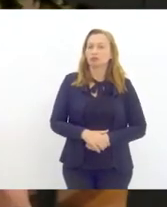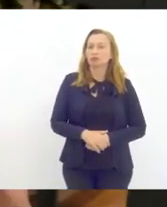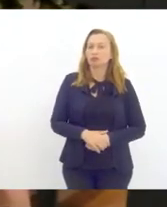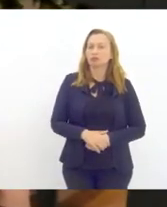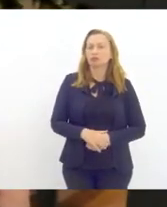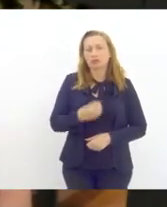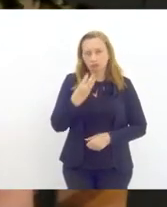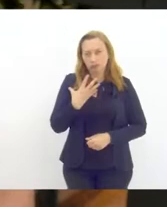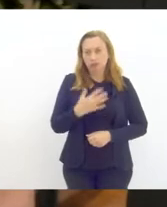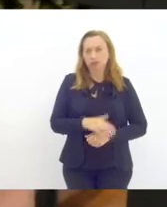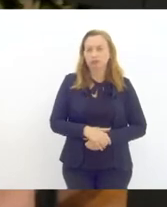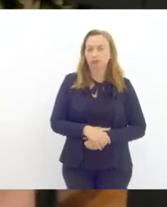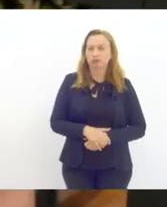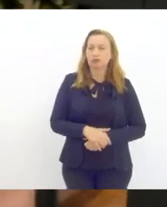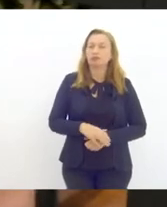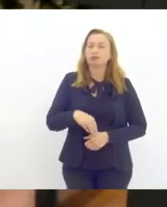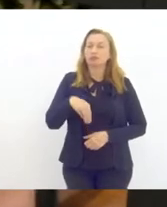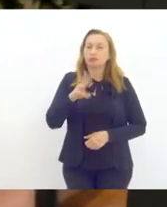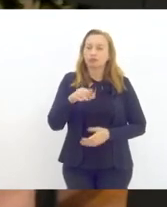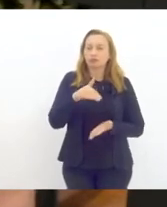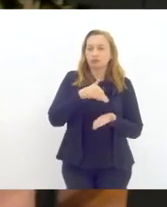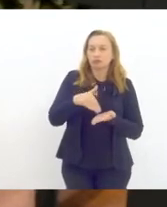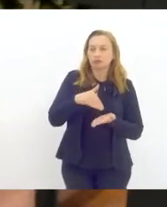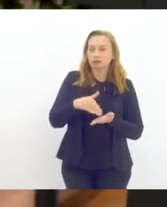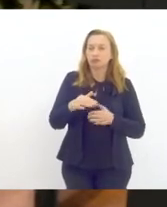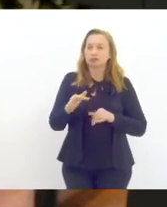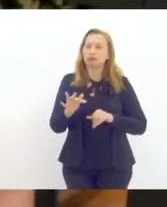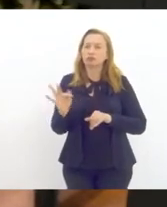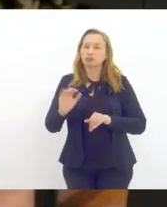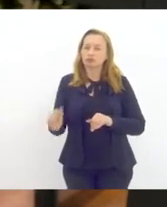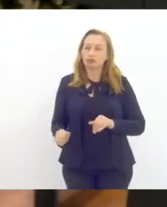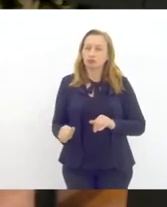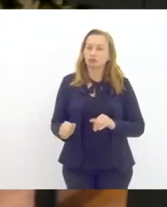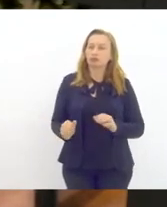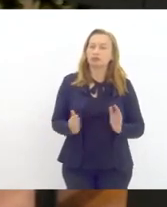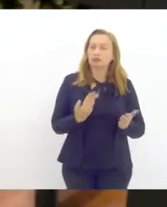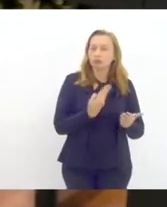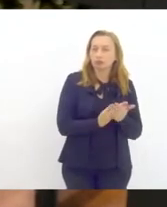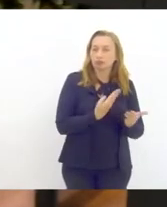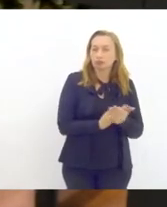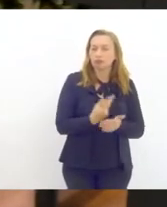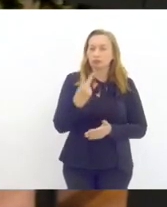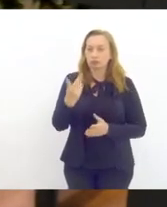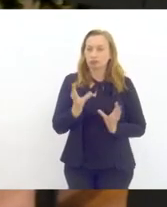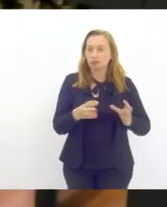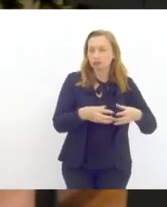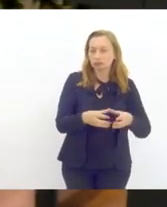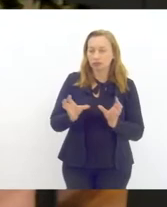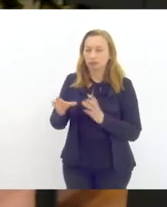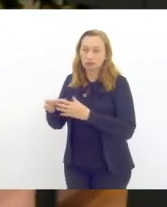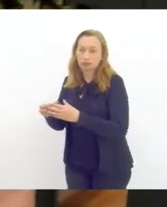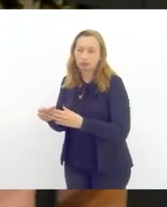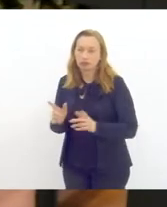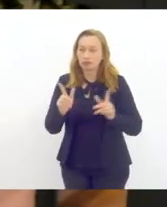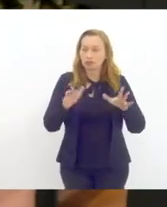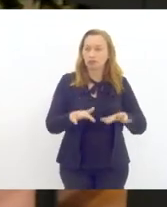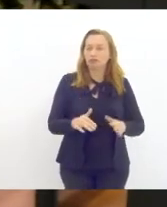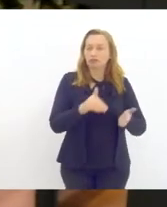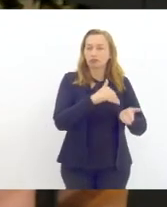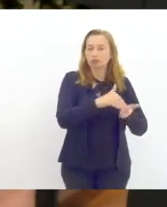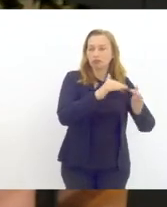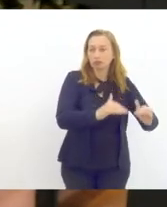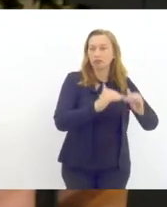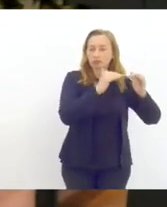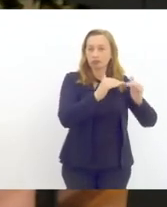Bom, quem faz na Secretaria de Fazenda esse estudo são 2 equipes diferentes, né? A equipe da Subsecretaria